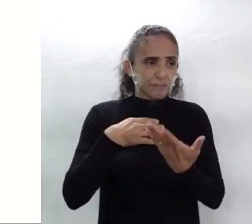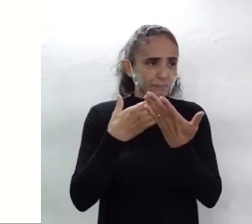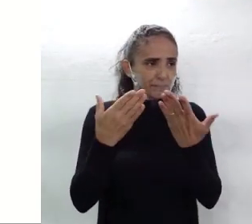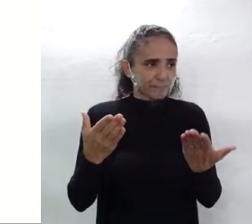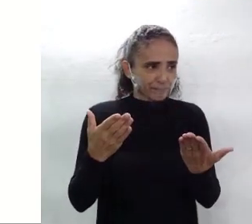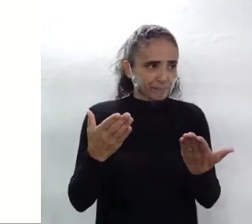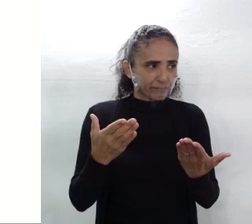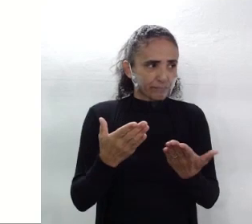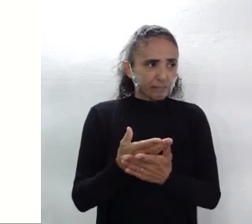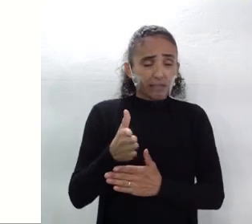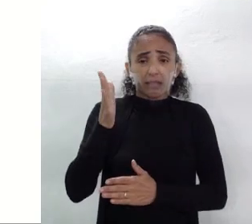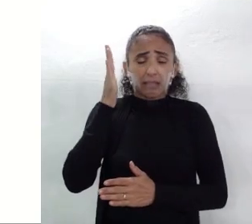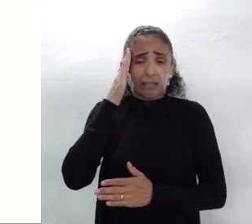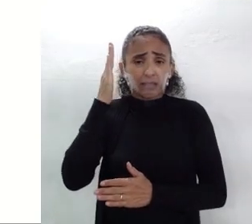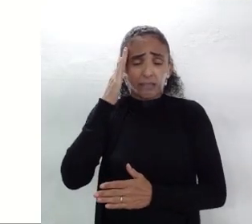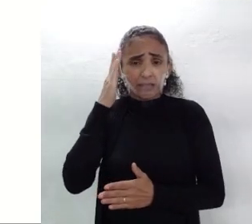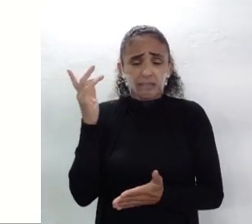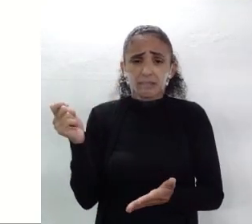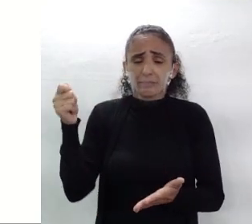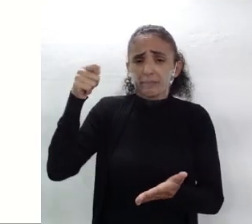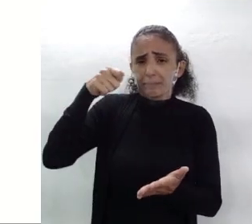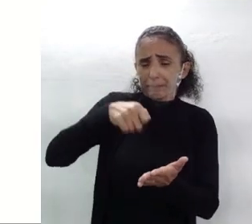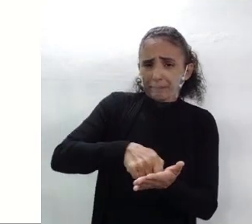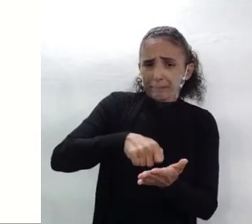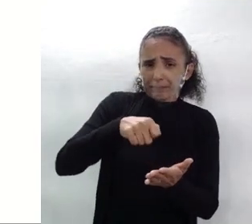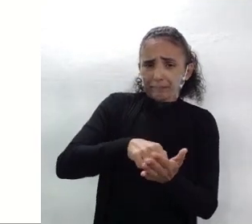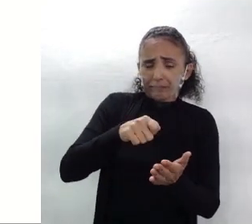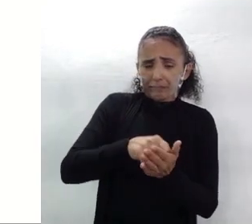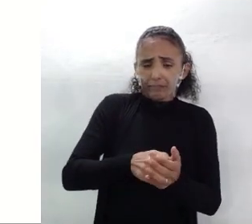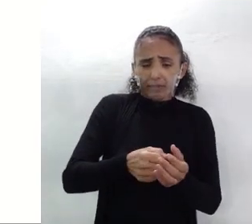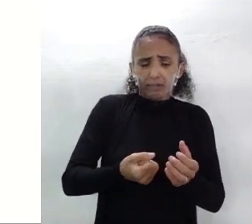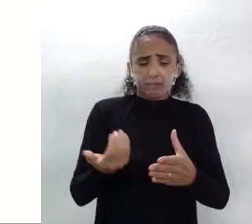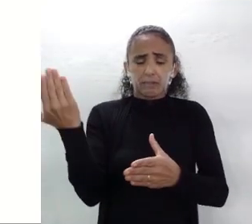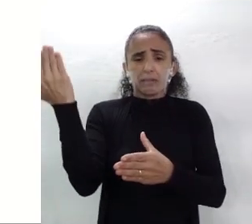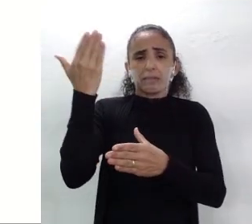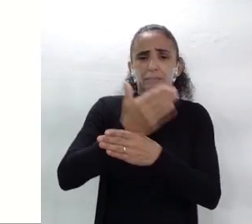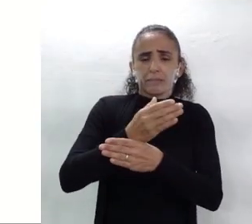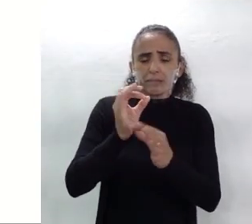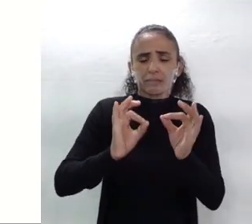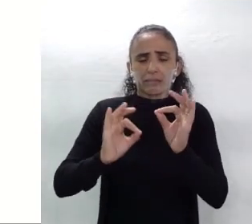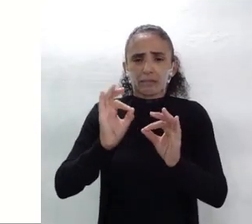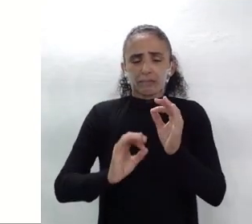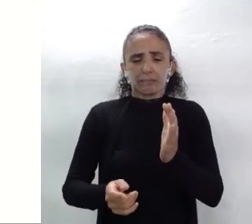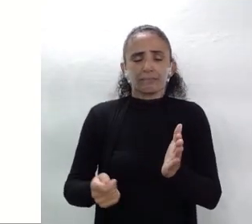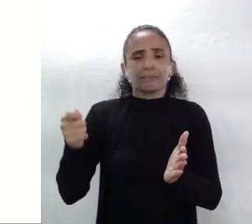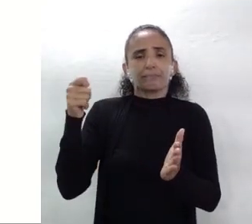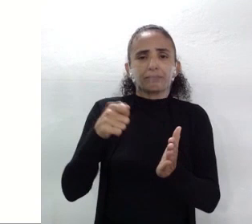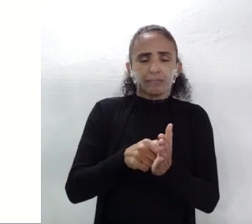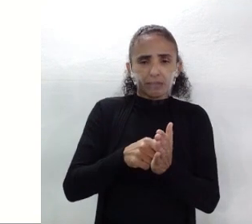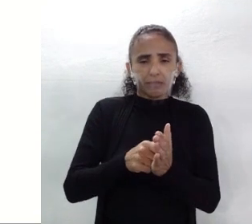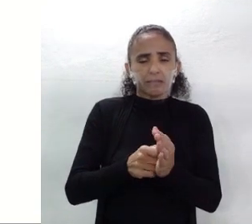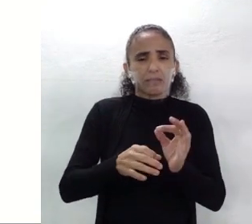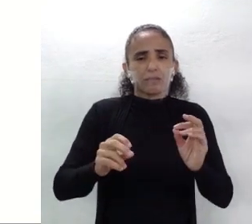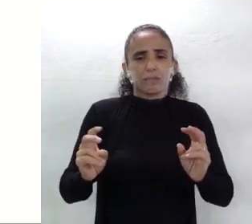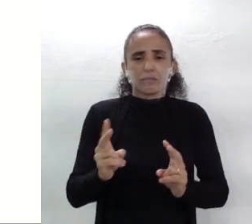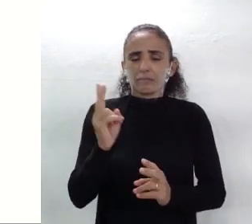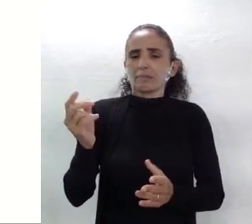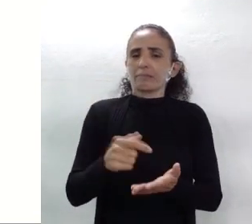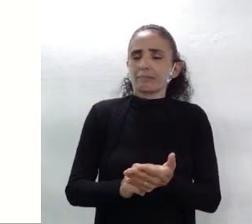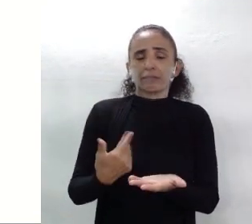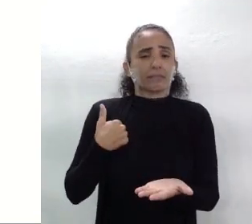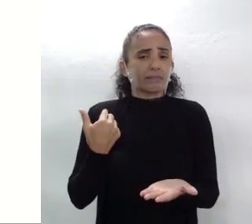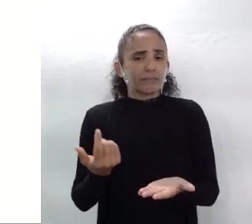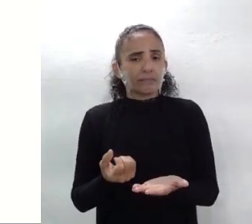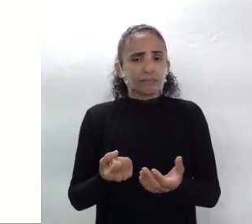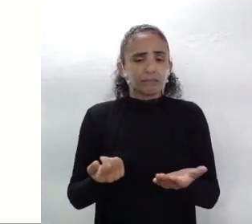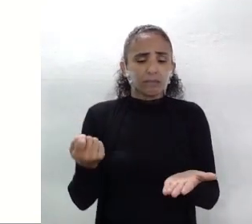aí. Sabe-se que o preço a ser pago por uma corrida de táxi inclui parcela fixa, que é denominado bandeira, e